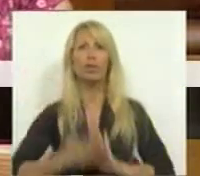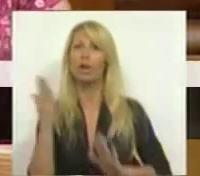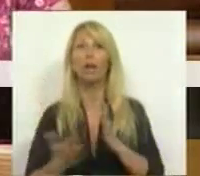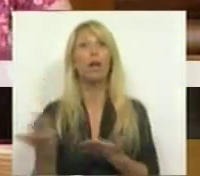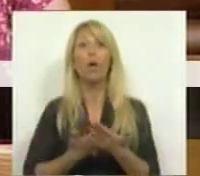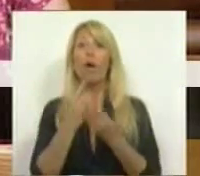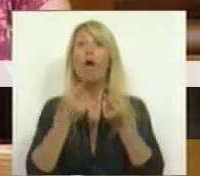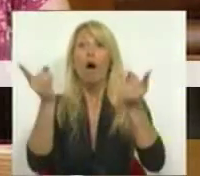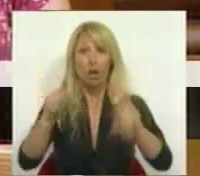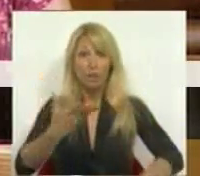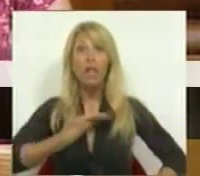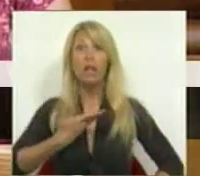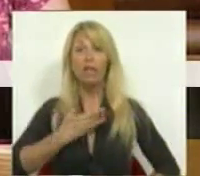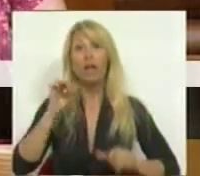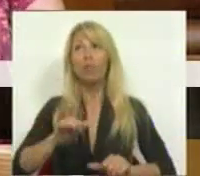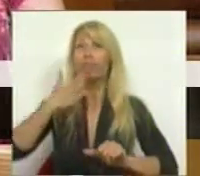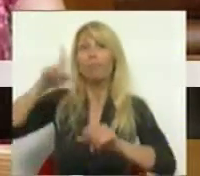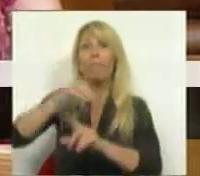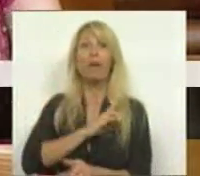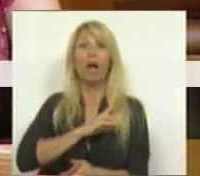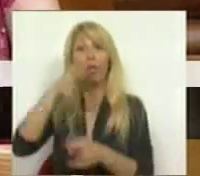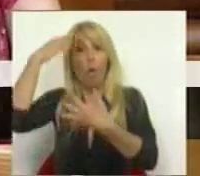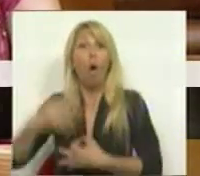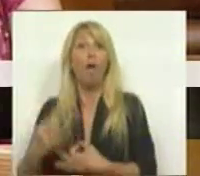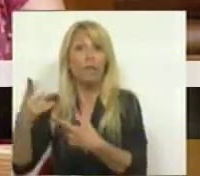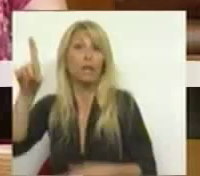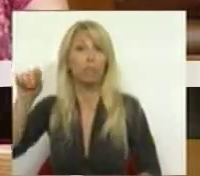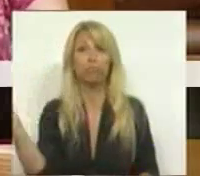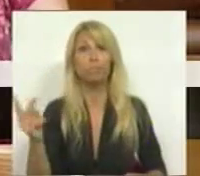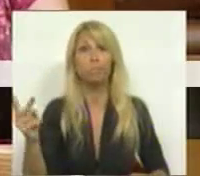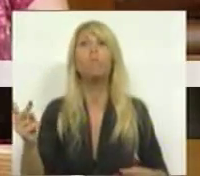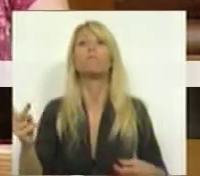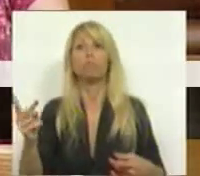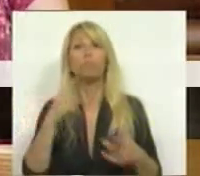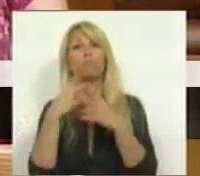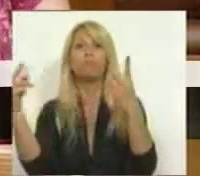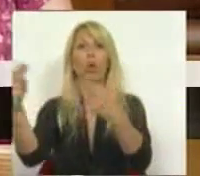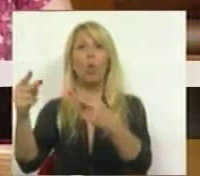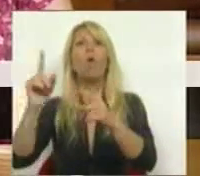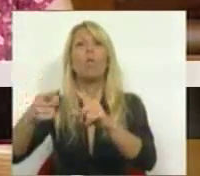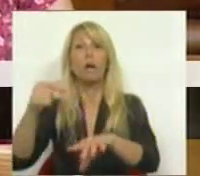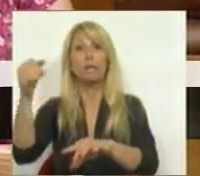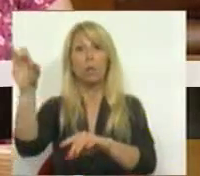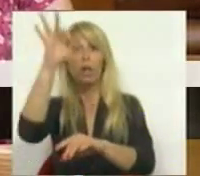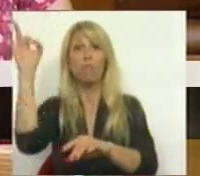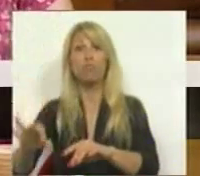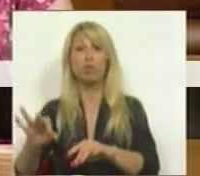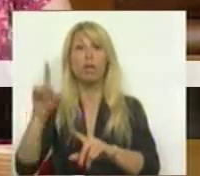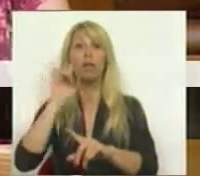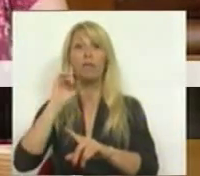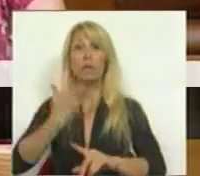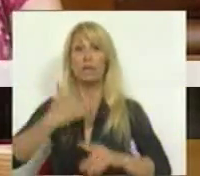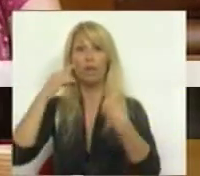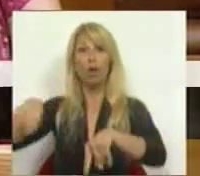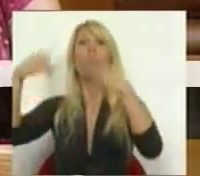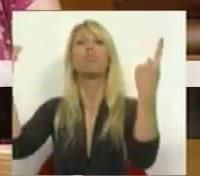renegociar a dívida com credores privados e oficiais no sentido de cortar 50% do montante da dívida pública,